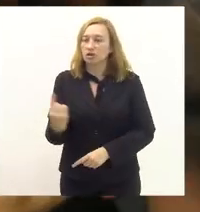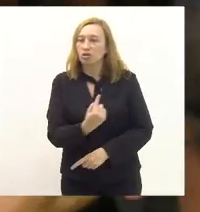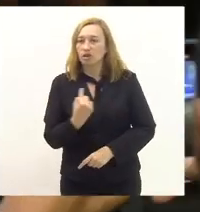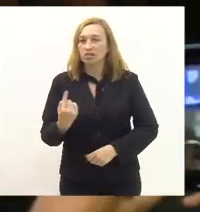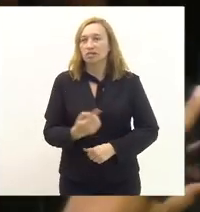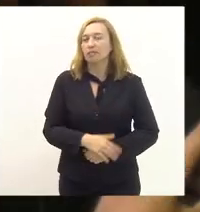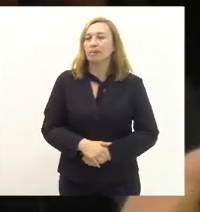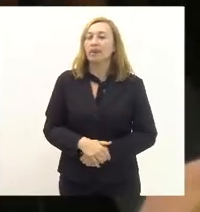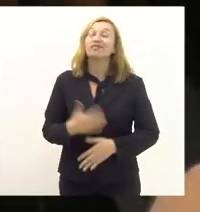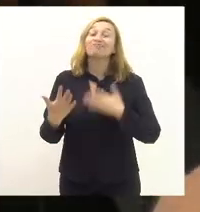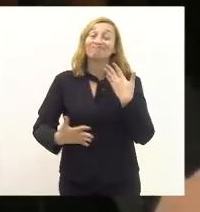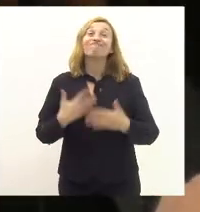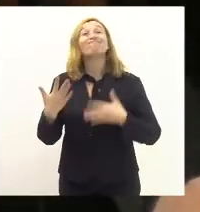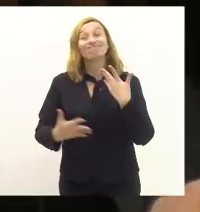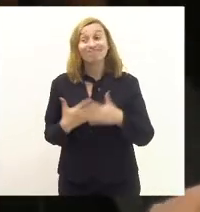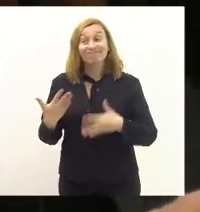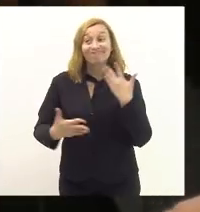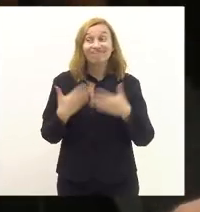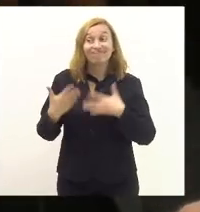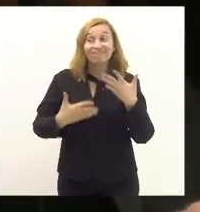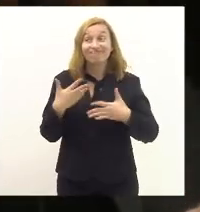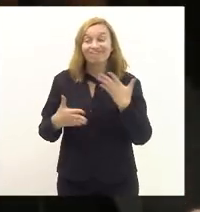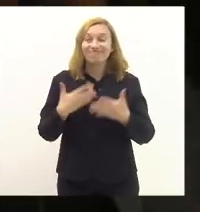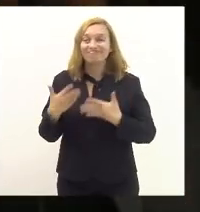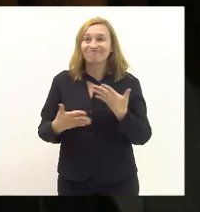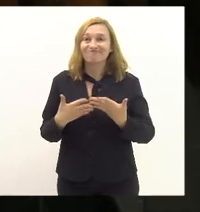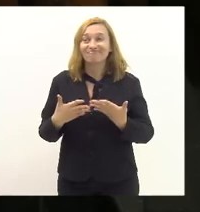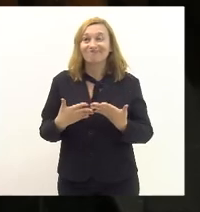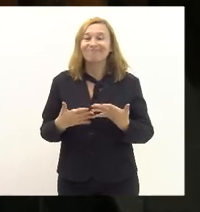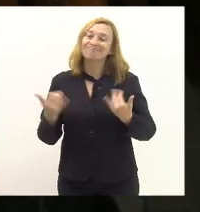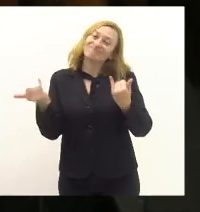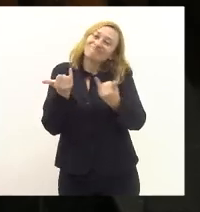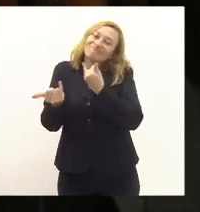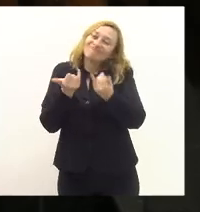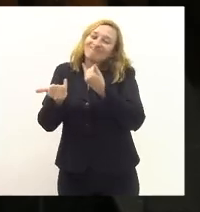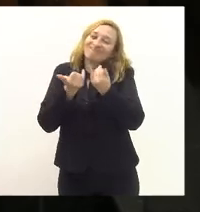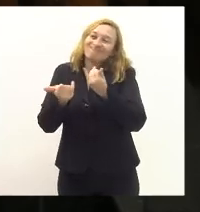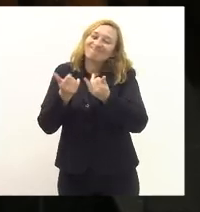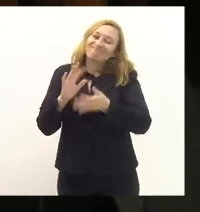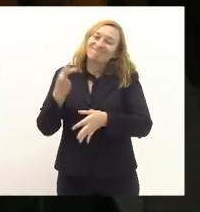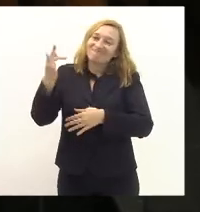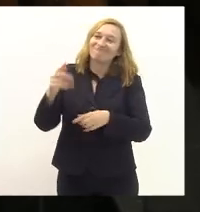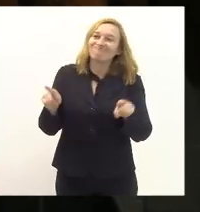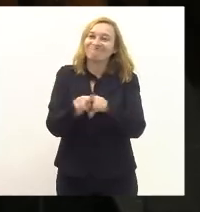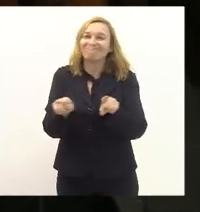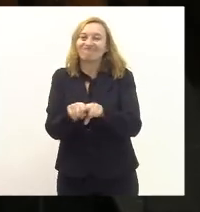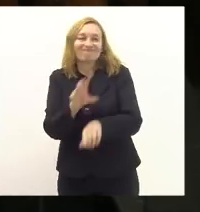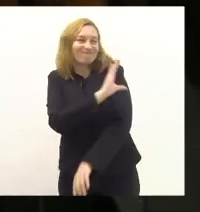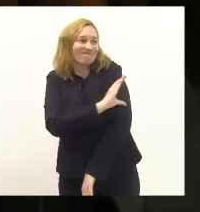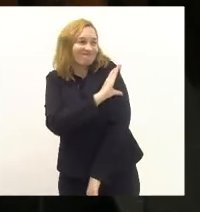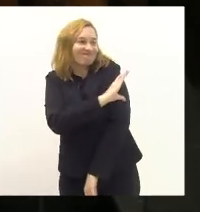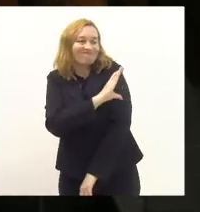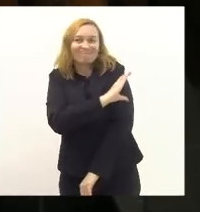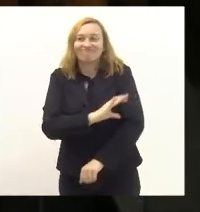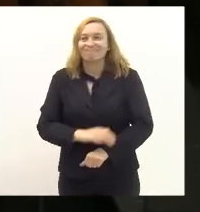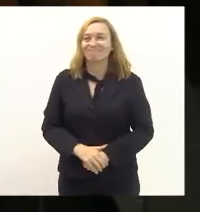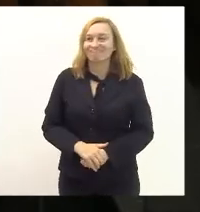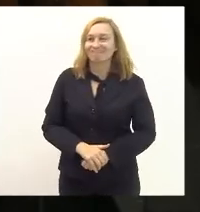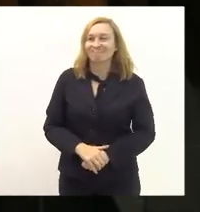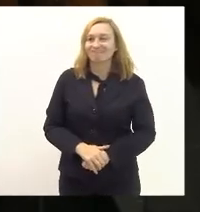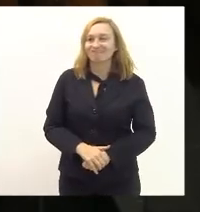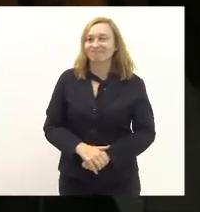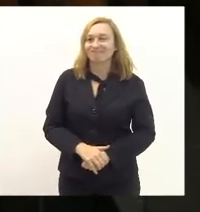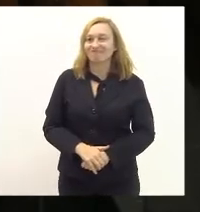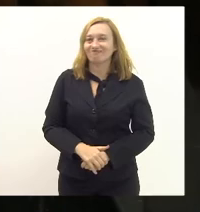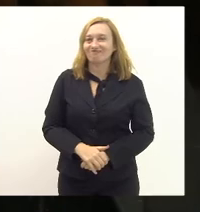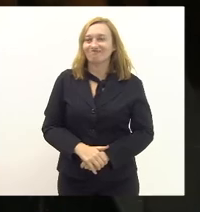muito contentes com essas notícias. Muito em breve, também, em Campos dos Goitacazes, a gente vai